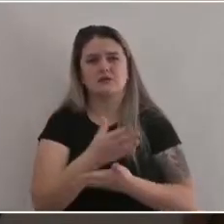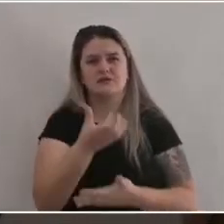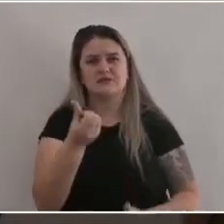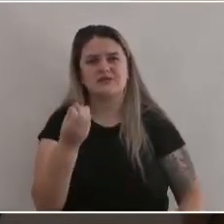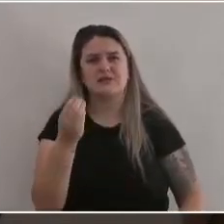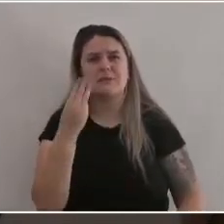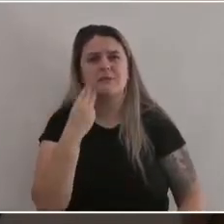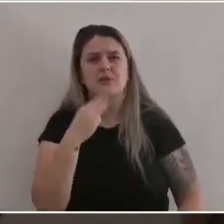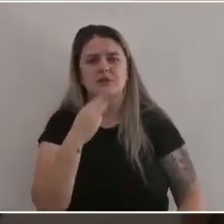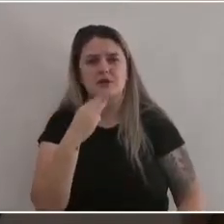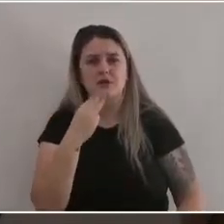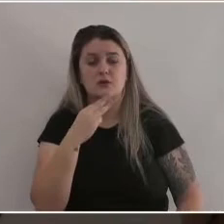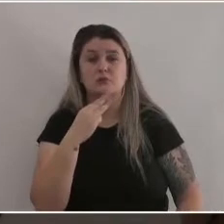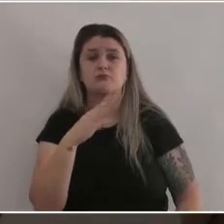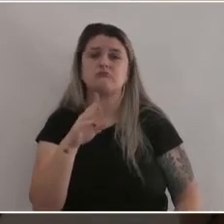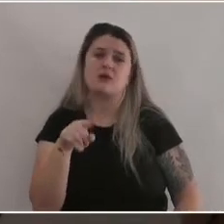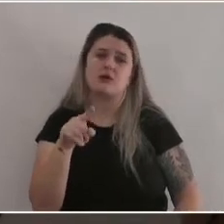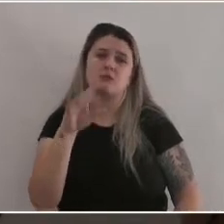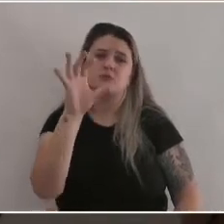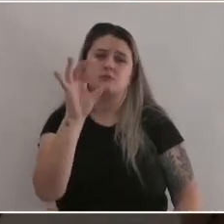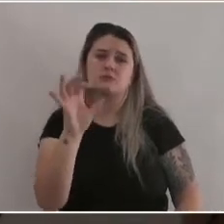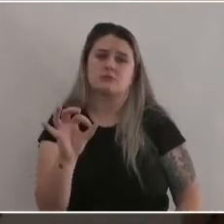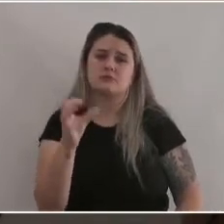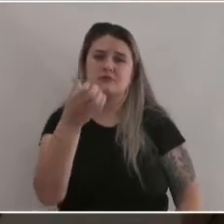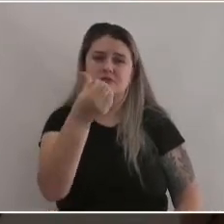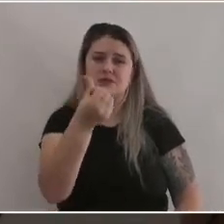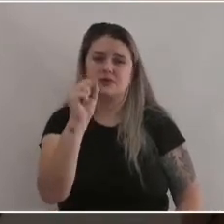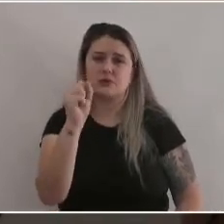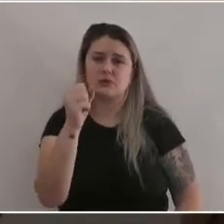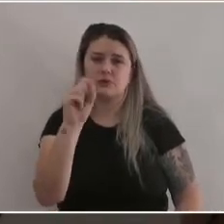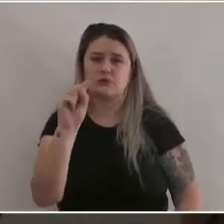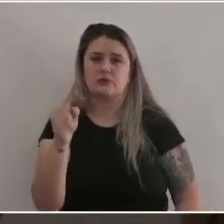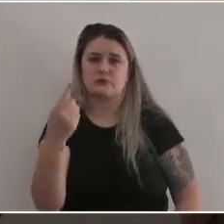60.381.000, correspondendo a um percentual de